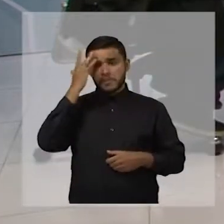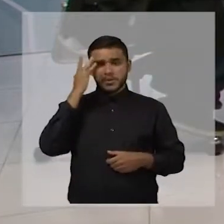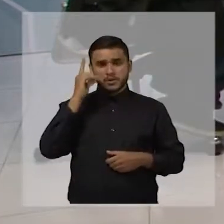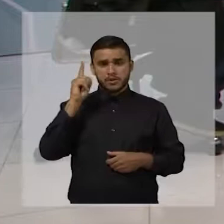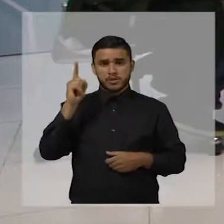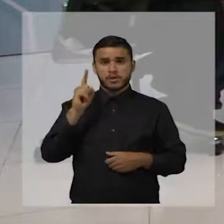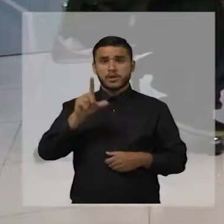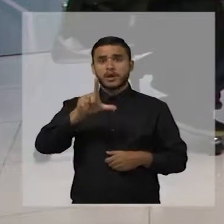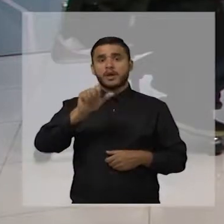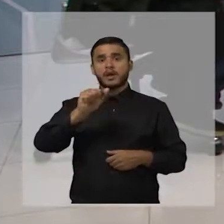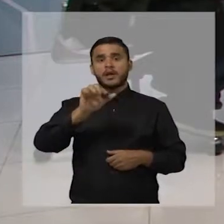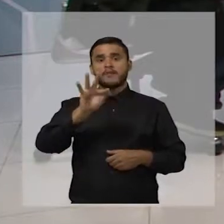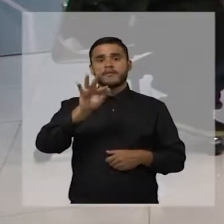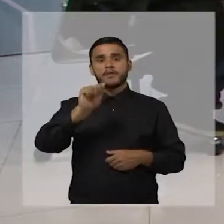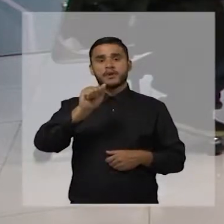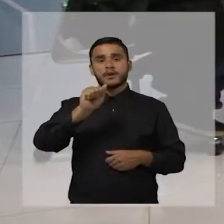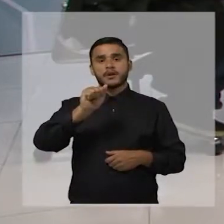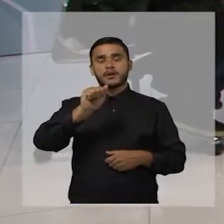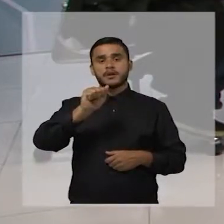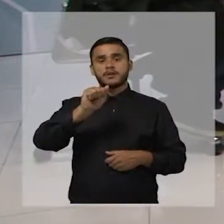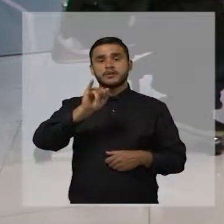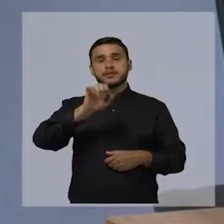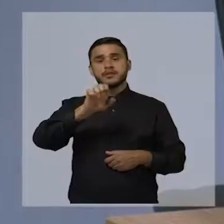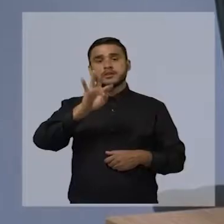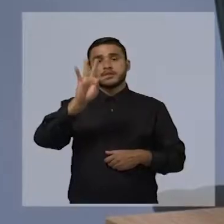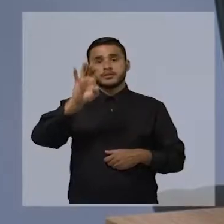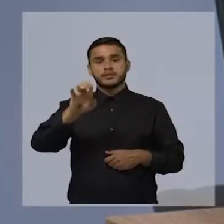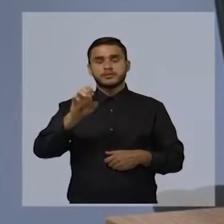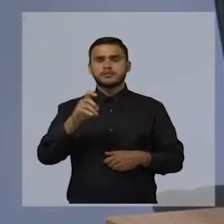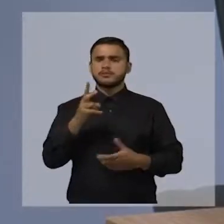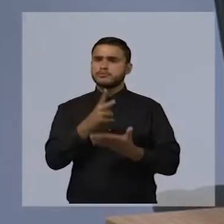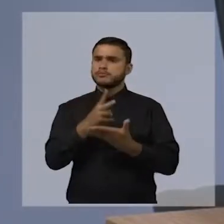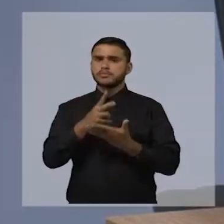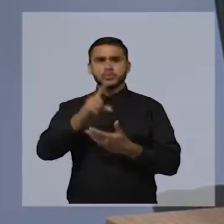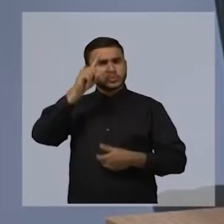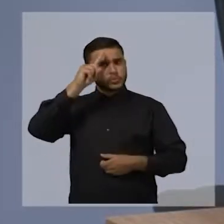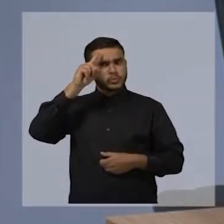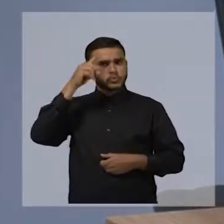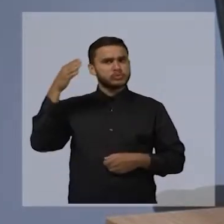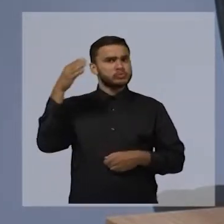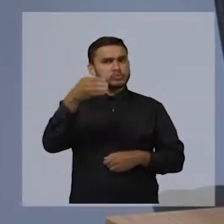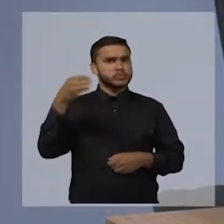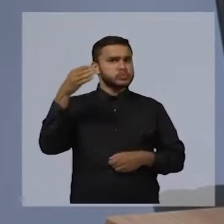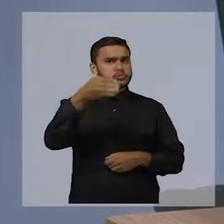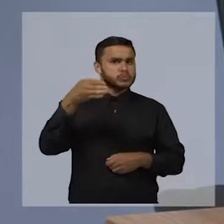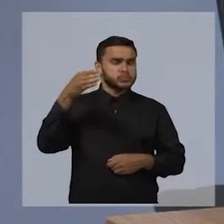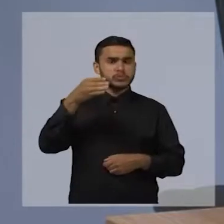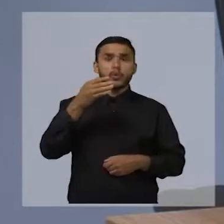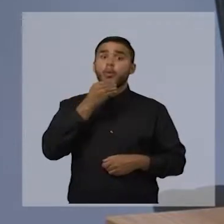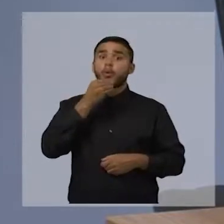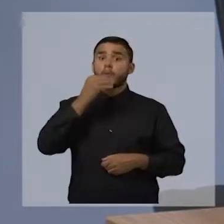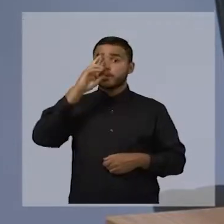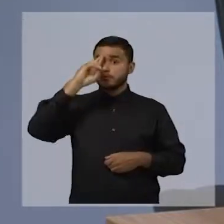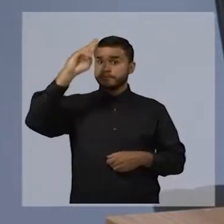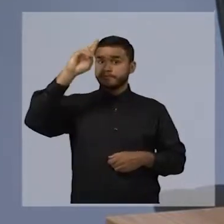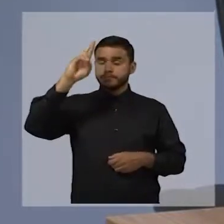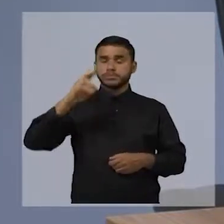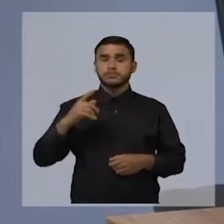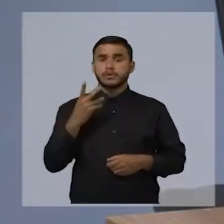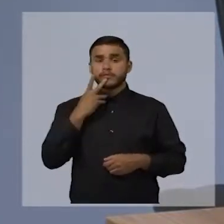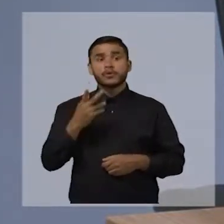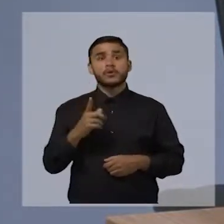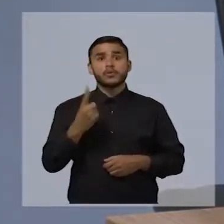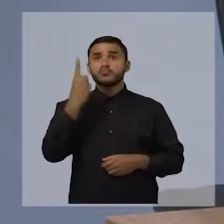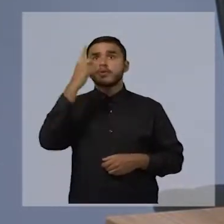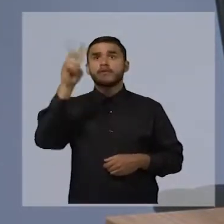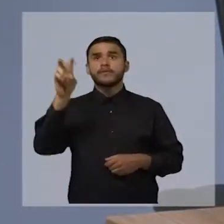o Instituto Lafayette, e ele comparecia diariamente ao colégio e tinha uma vez por semana aula de tal